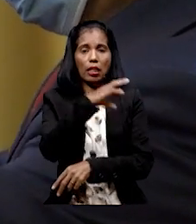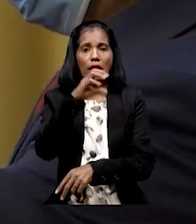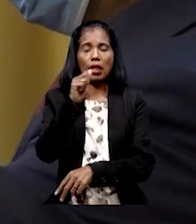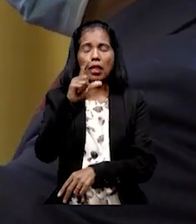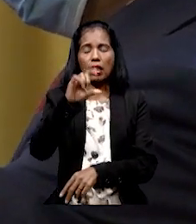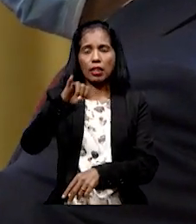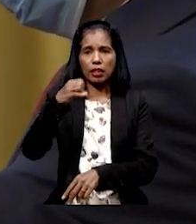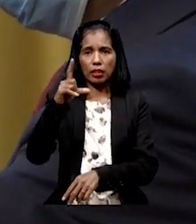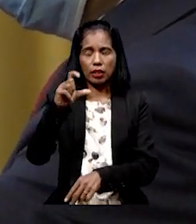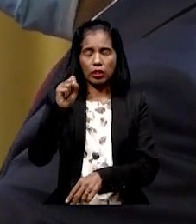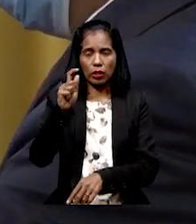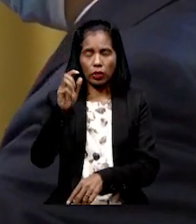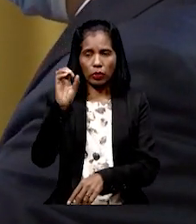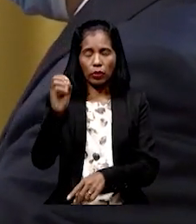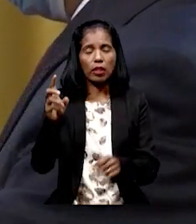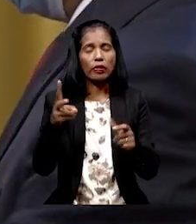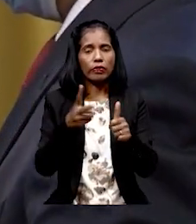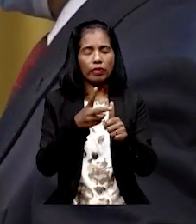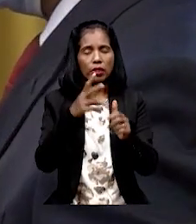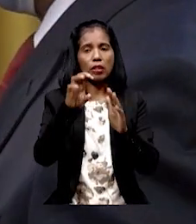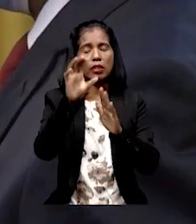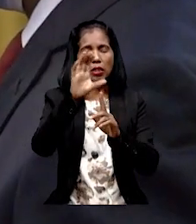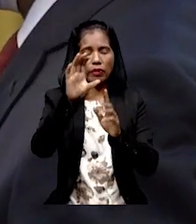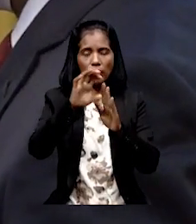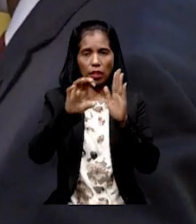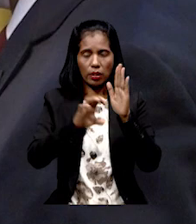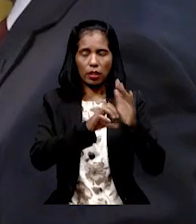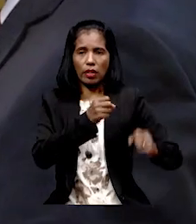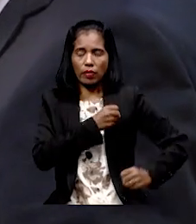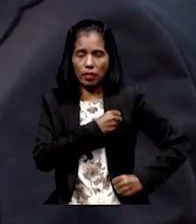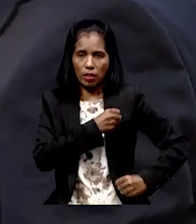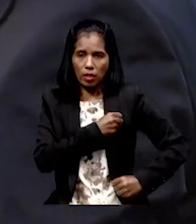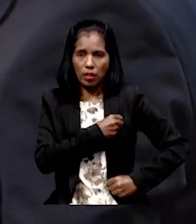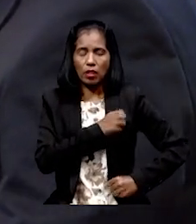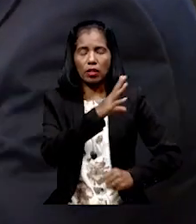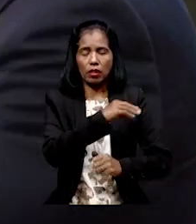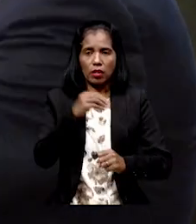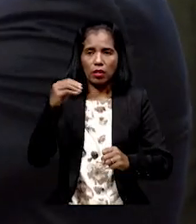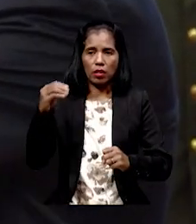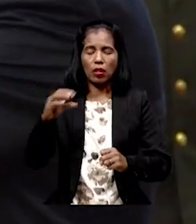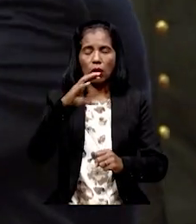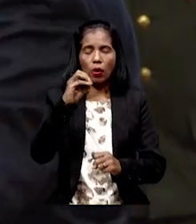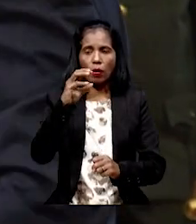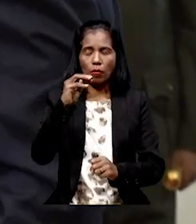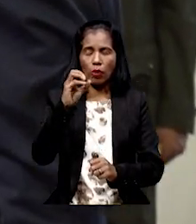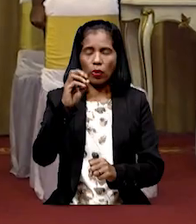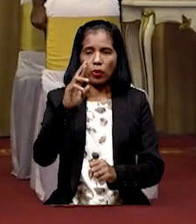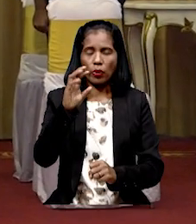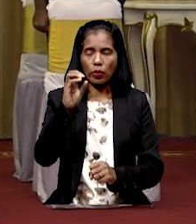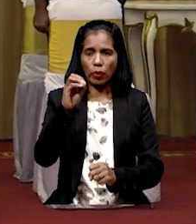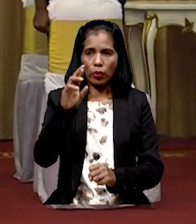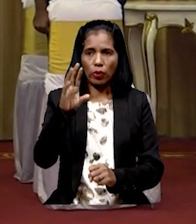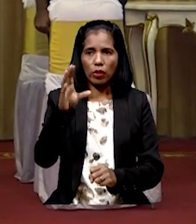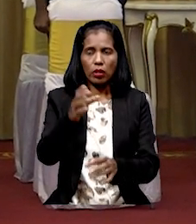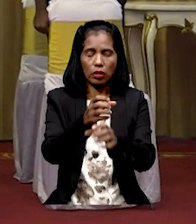era vice-chefe Estado, Maior General, Major General Valentil Forças Armadas, Comodoro Donaciano Costa Gomes Pedro Clamar Fuig,